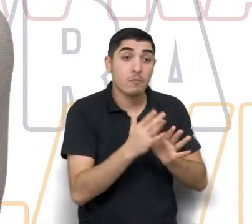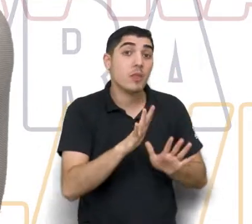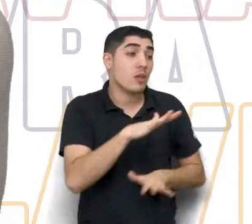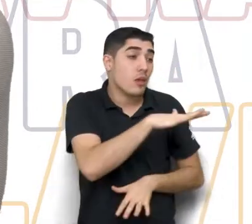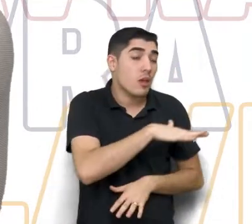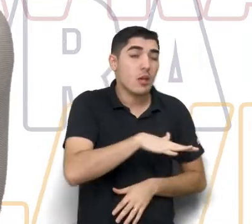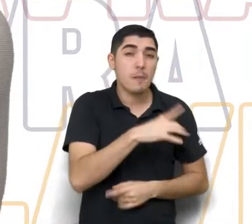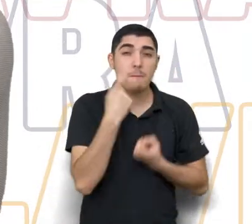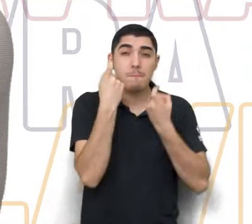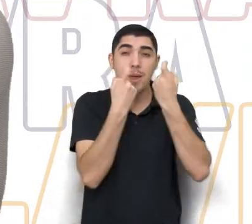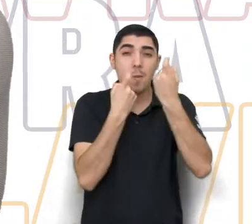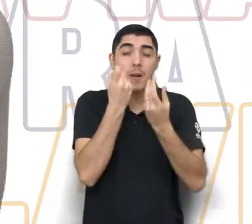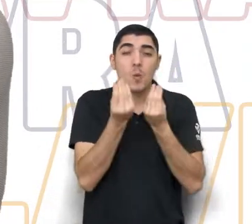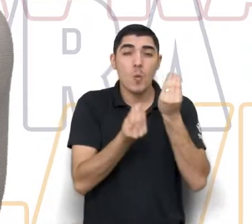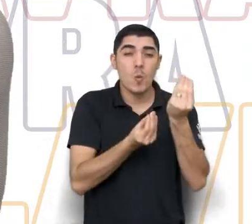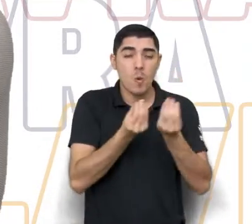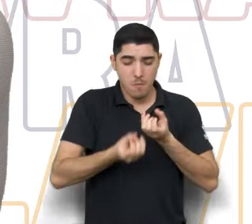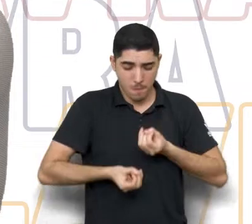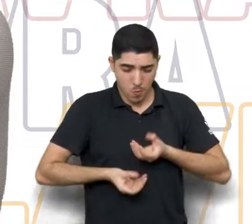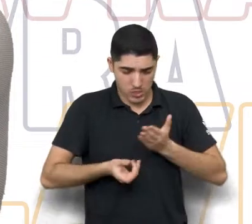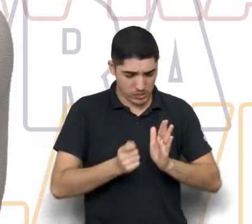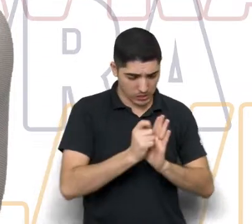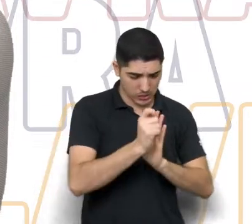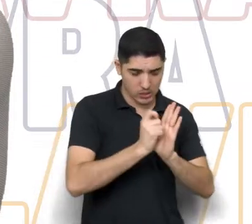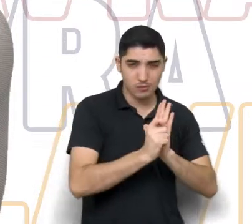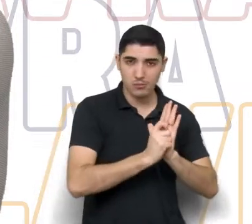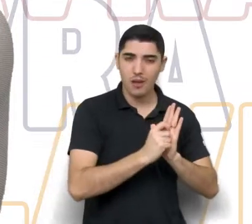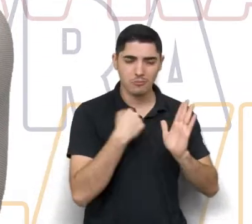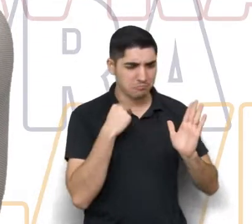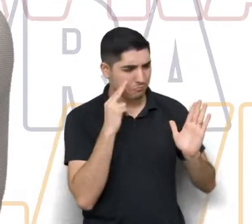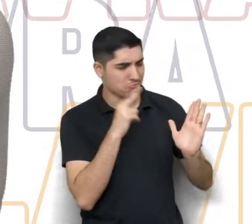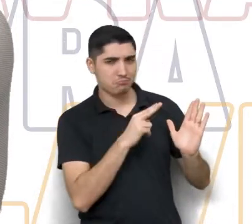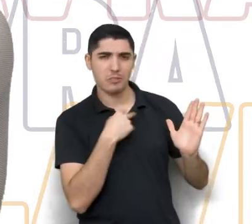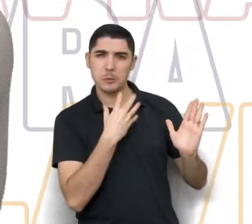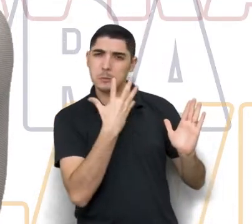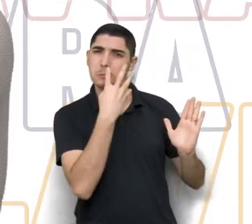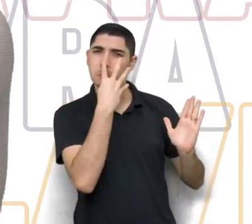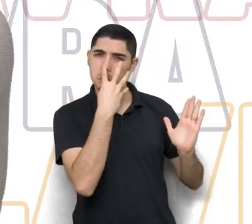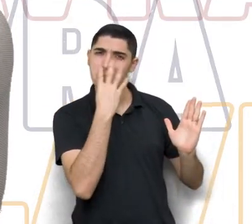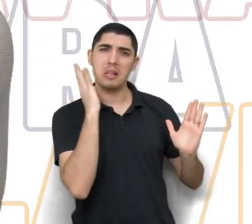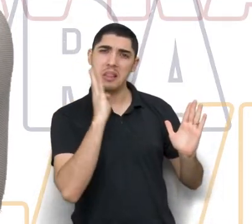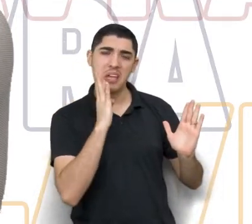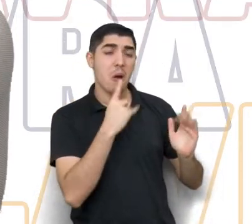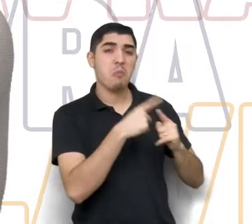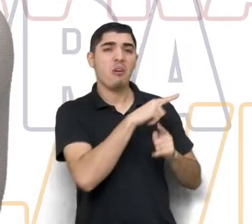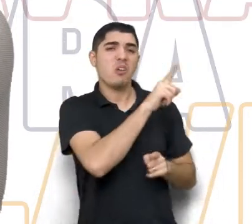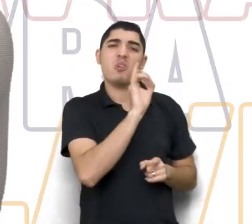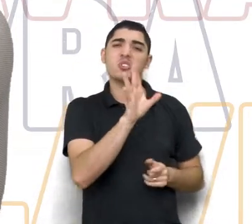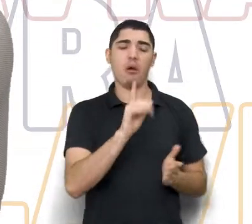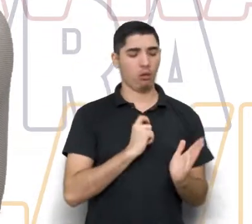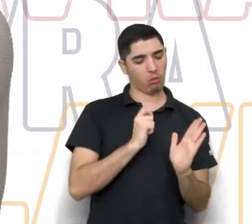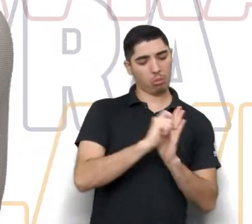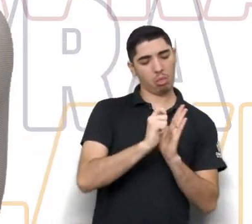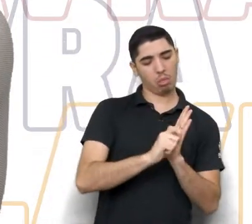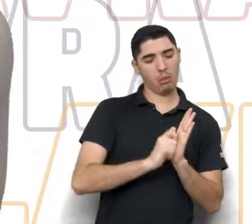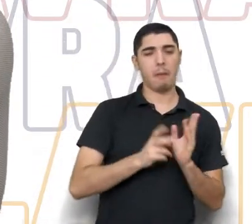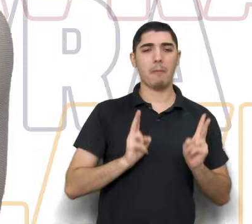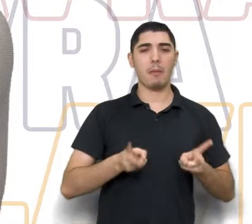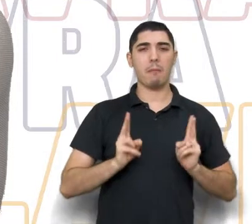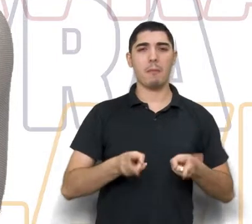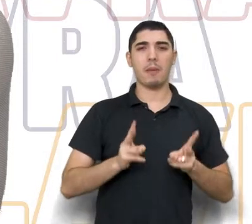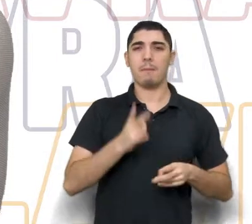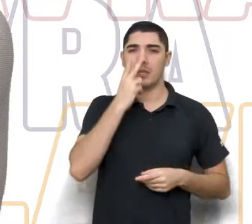forma poética. Eu acho isso muito interessante, né? Eles não são poetas que ficam, né, caindo naquela mesmice,